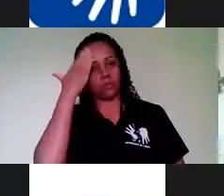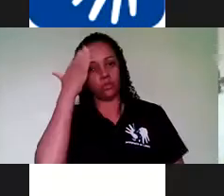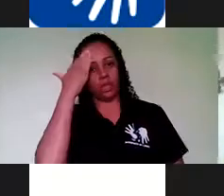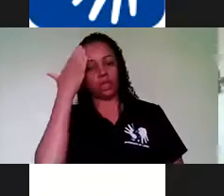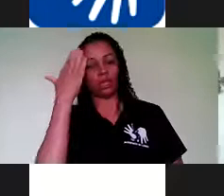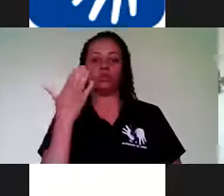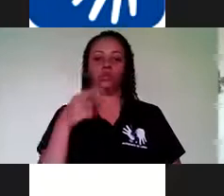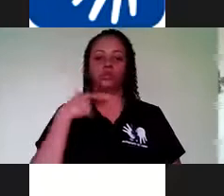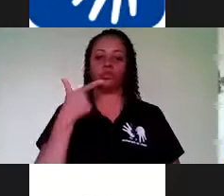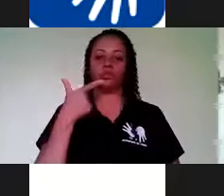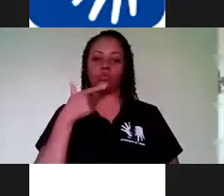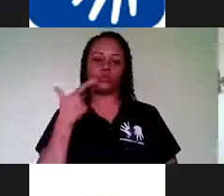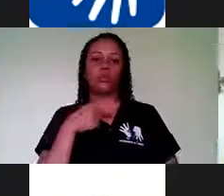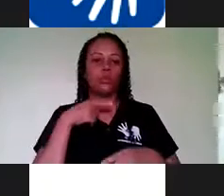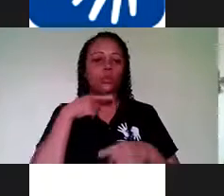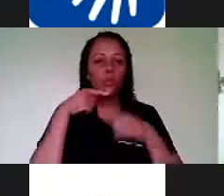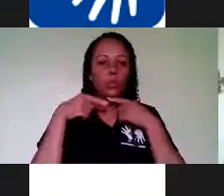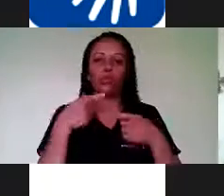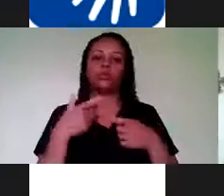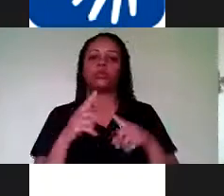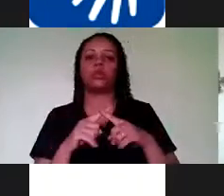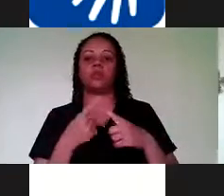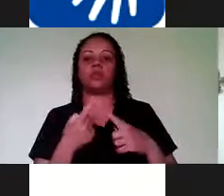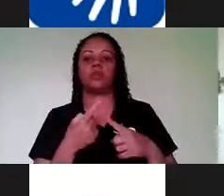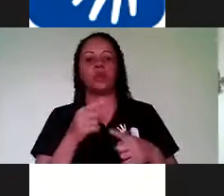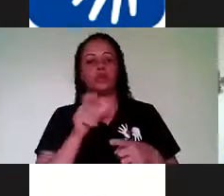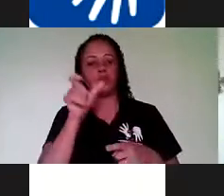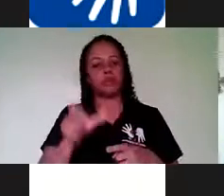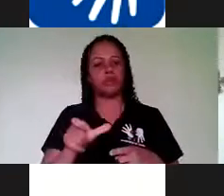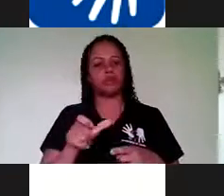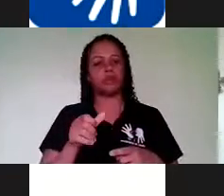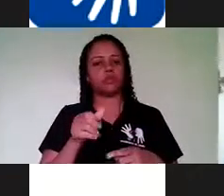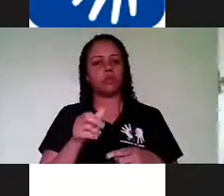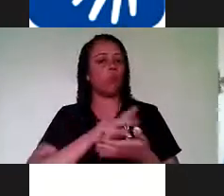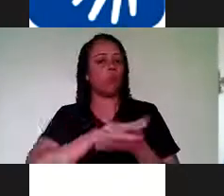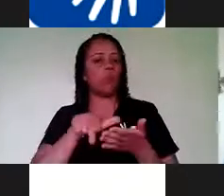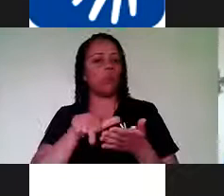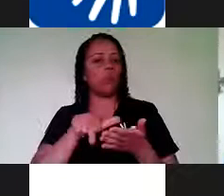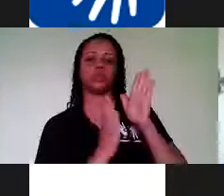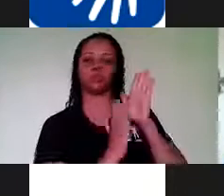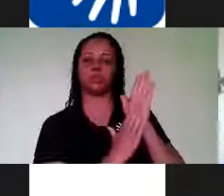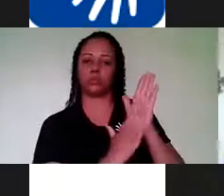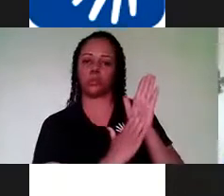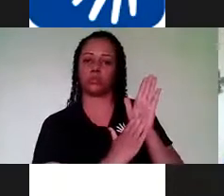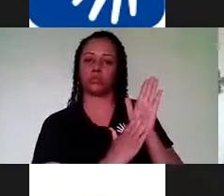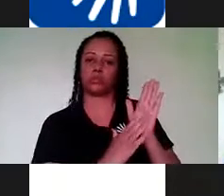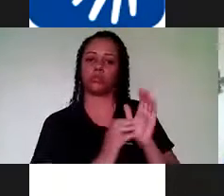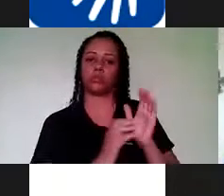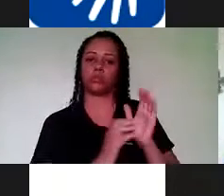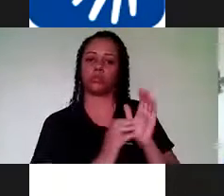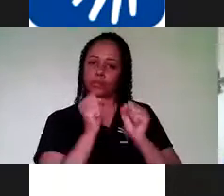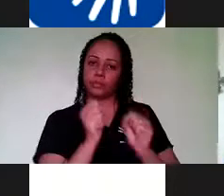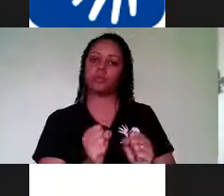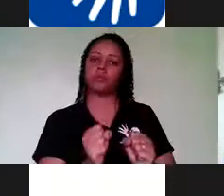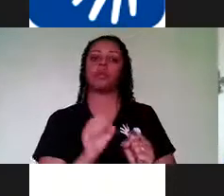dúvidas de que ele, como qualquer outra proposta, né, deste tipo, poderá e deverá ser aprimorado ao longo do